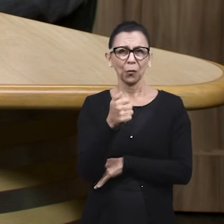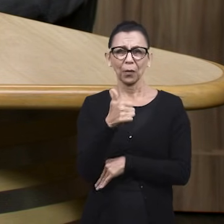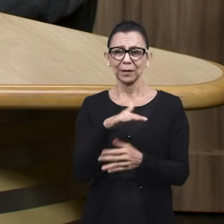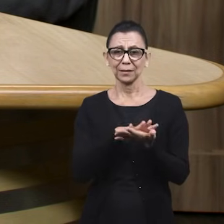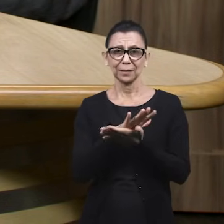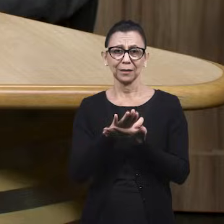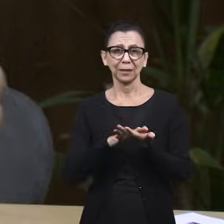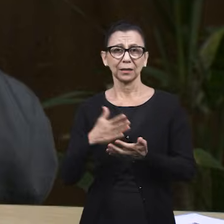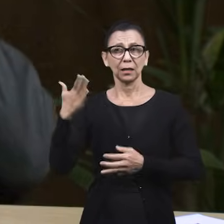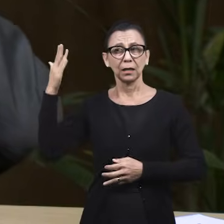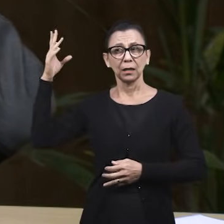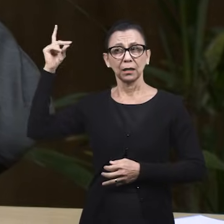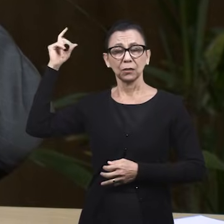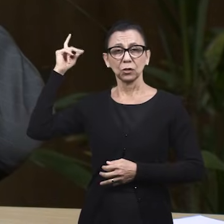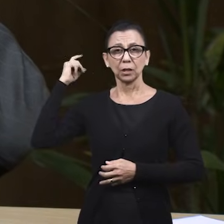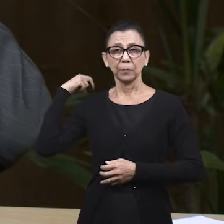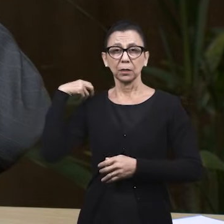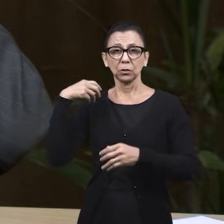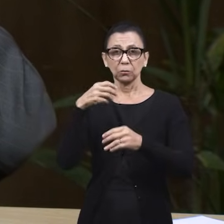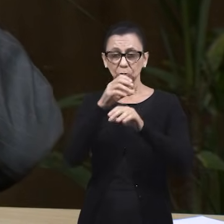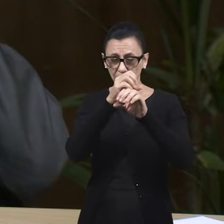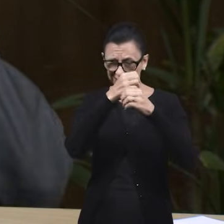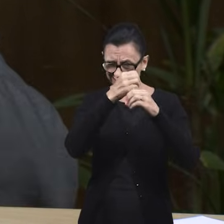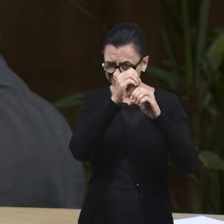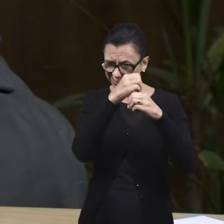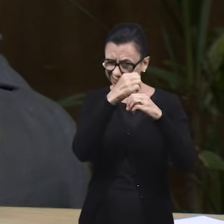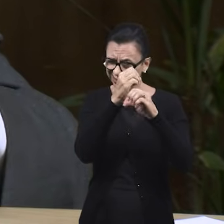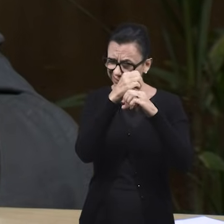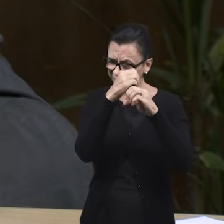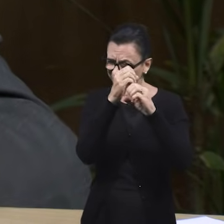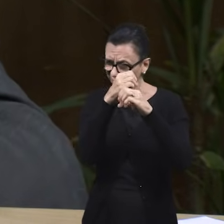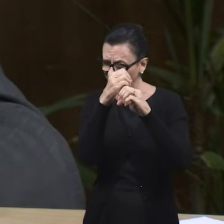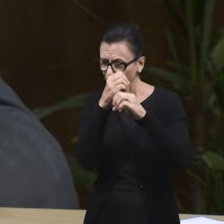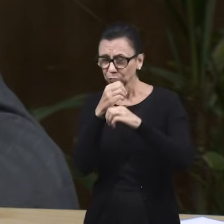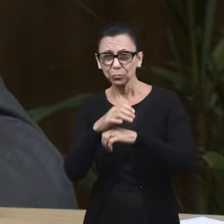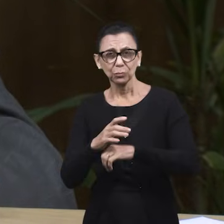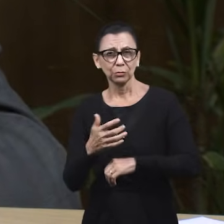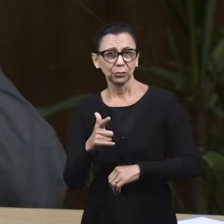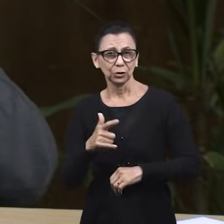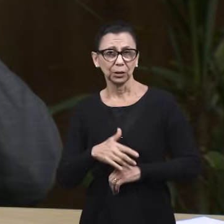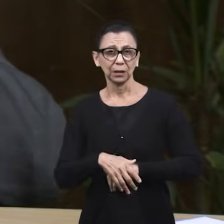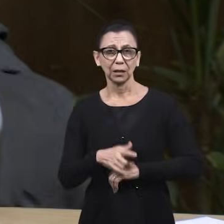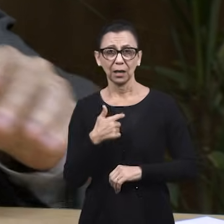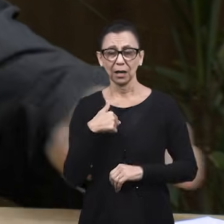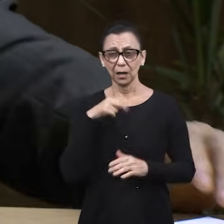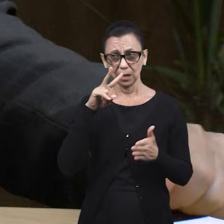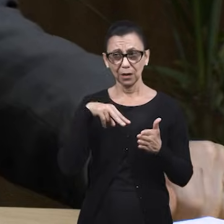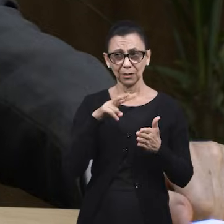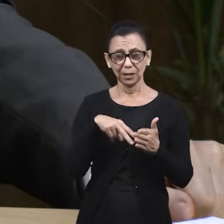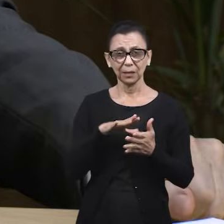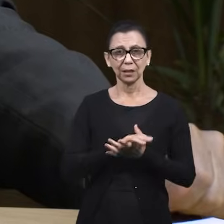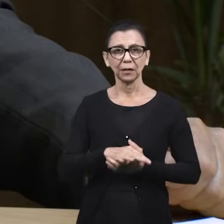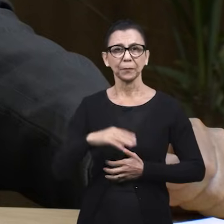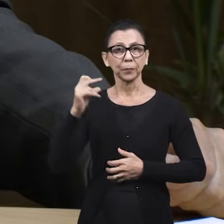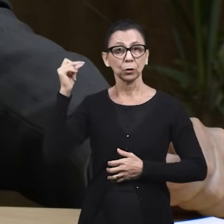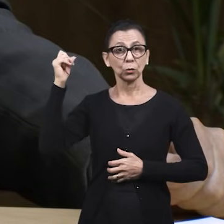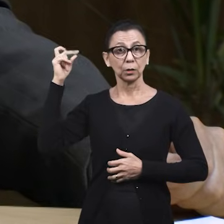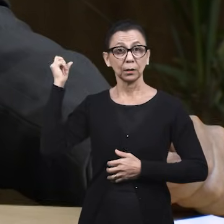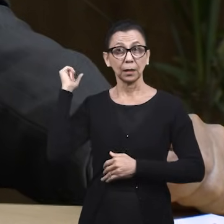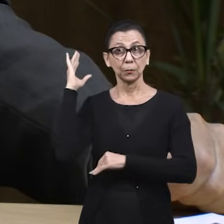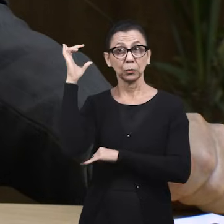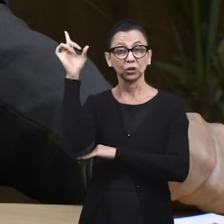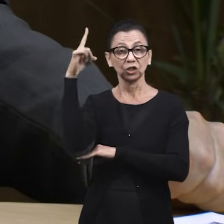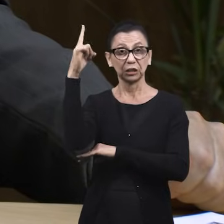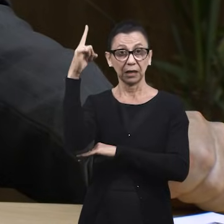observação. A única observação era a olho nu. Os astrônomos, estou falando que eu li um pouquinho, né? Na época de